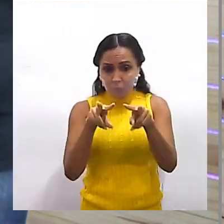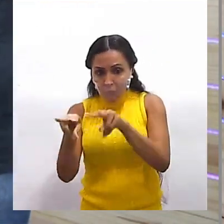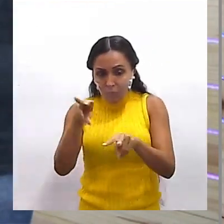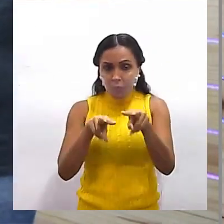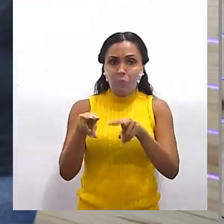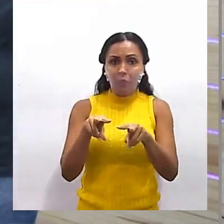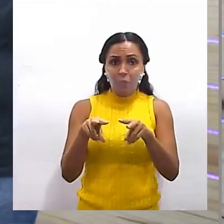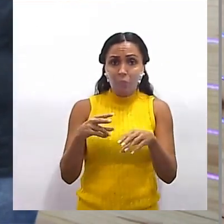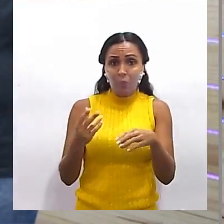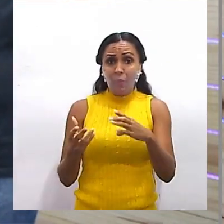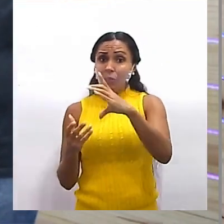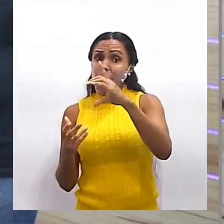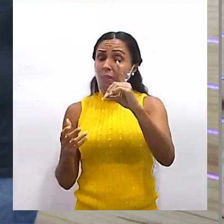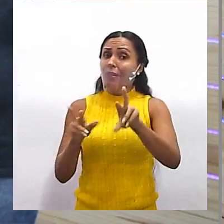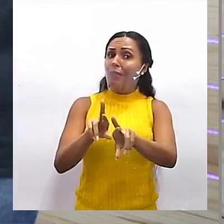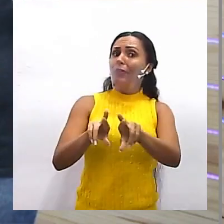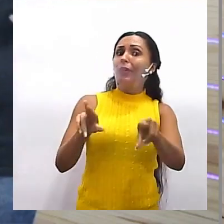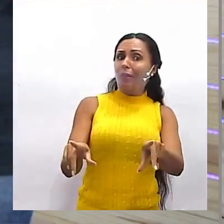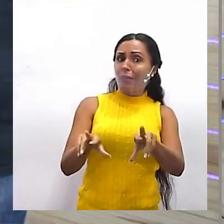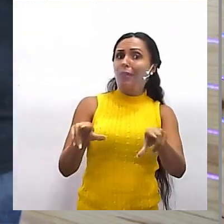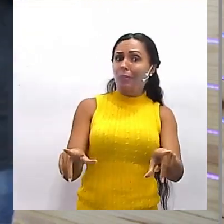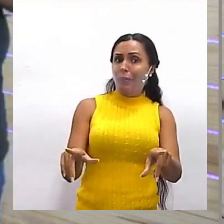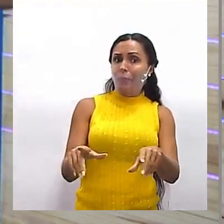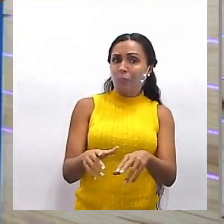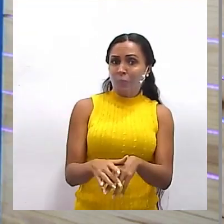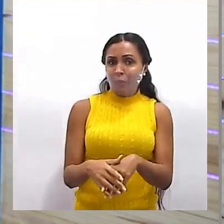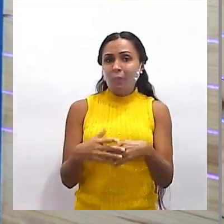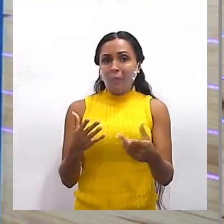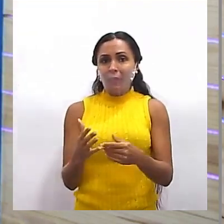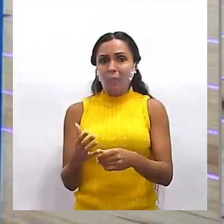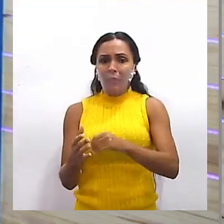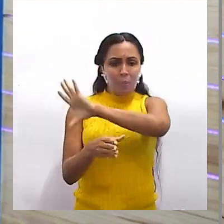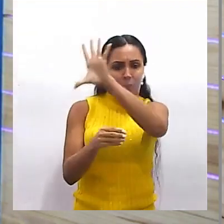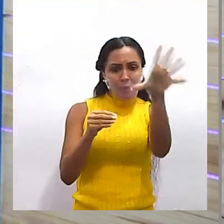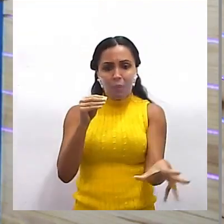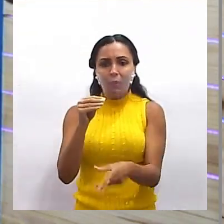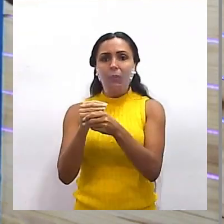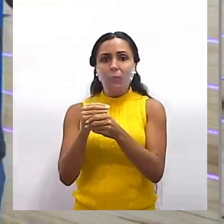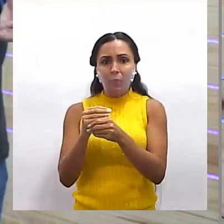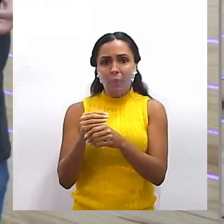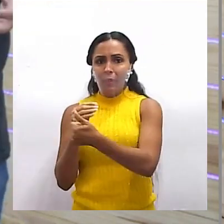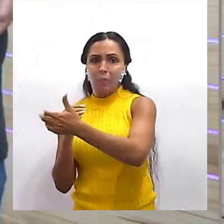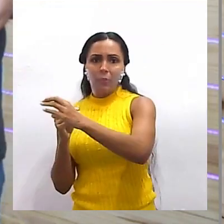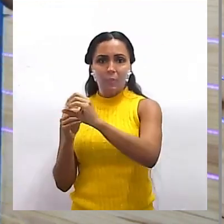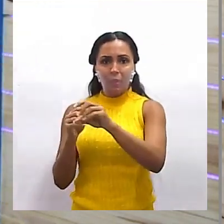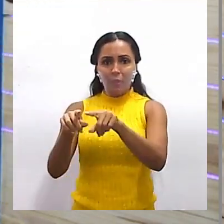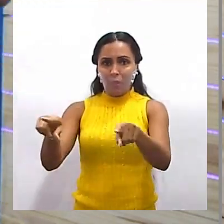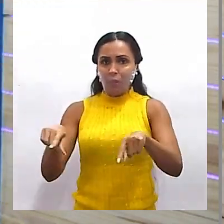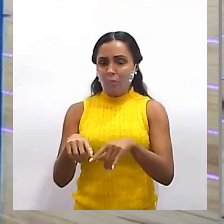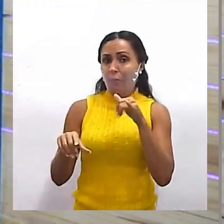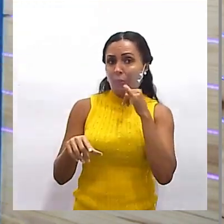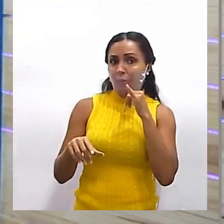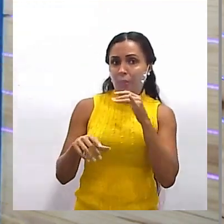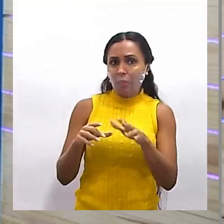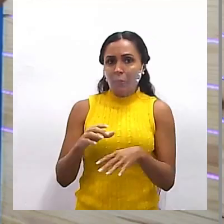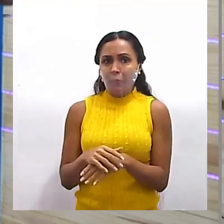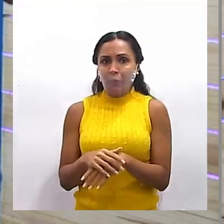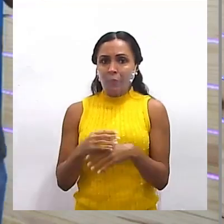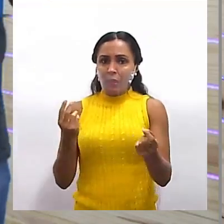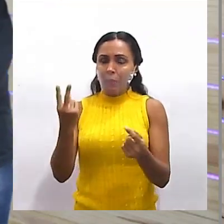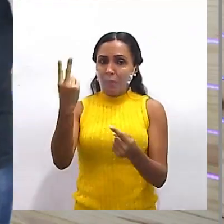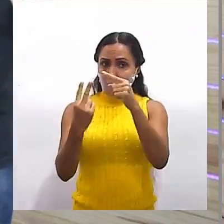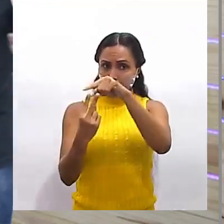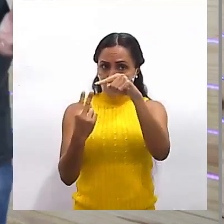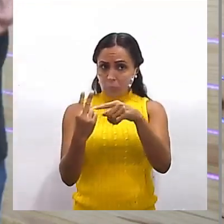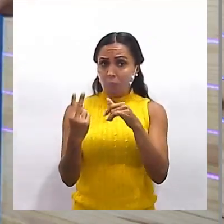esse controle, aí ele faz de forma aleatória. Ele pega lá, tem 100 caixas, ele pega 2 com uma amostragem e faz